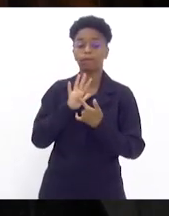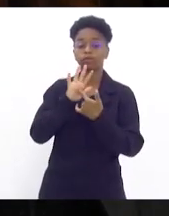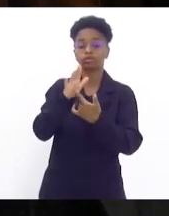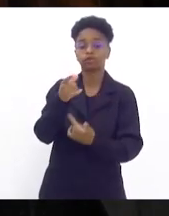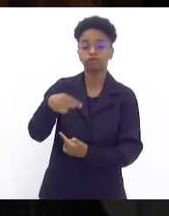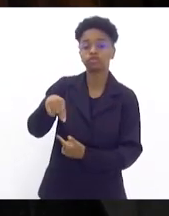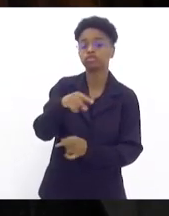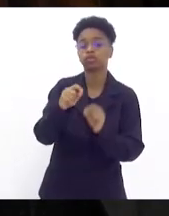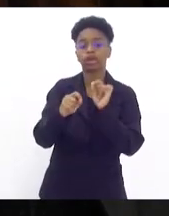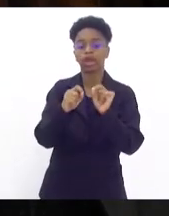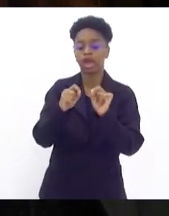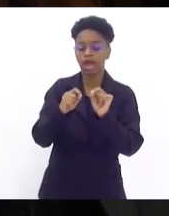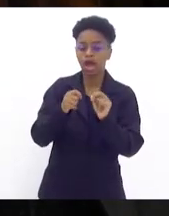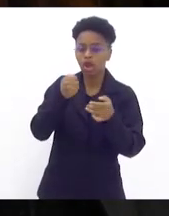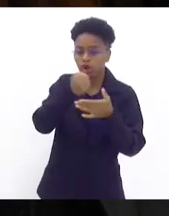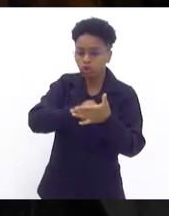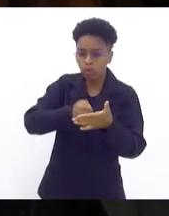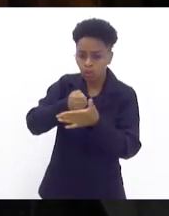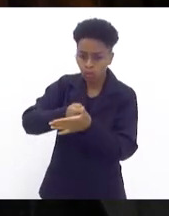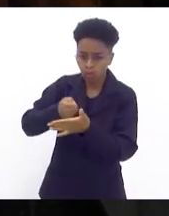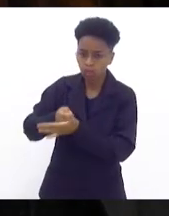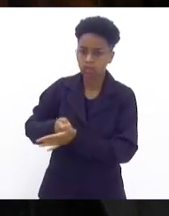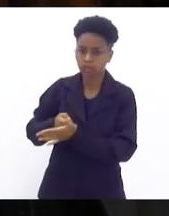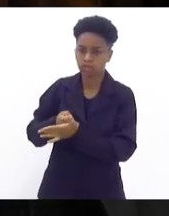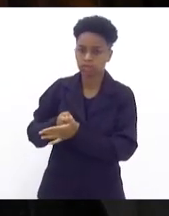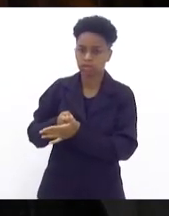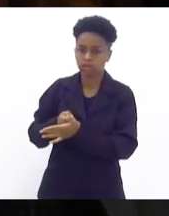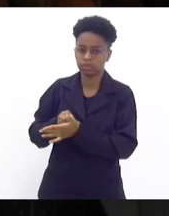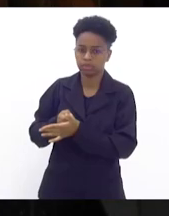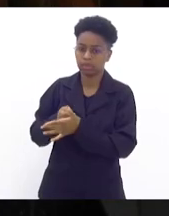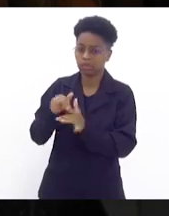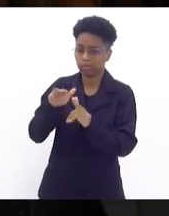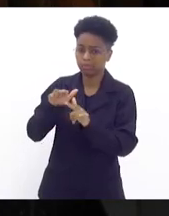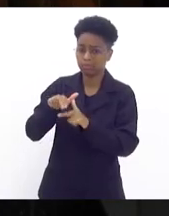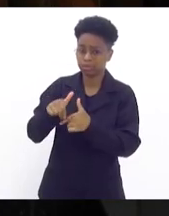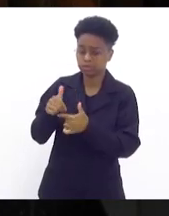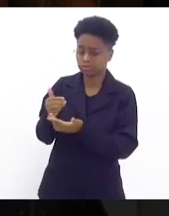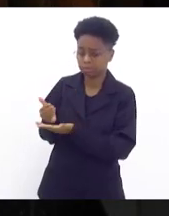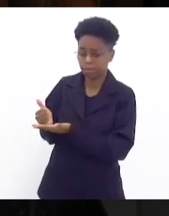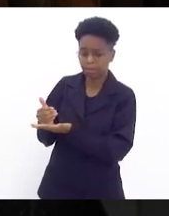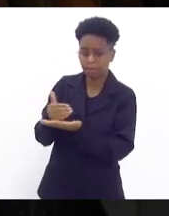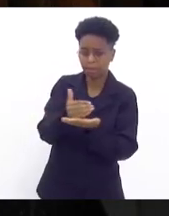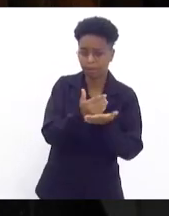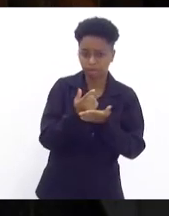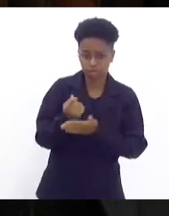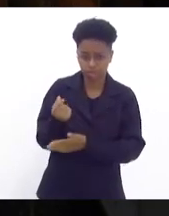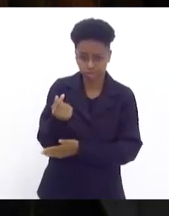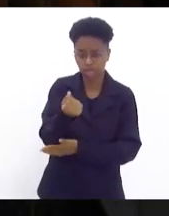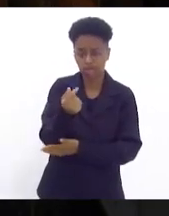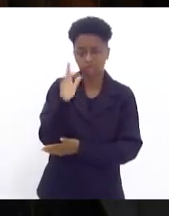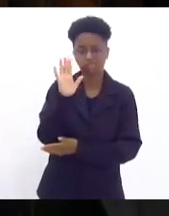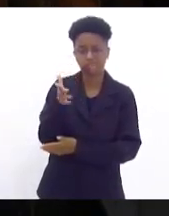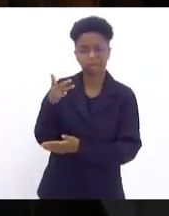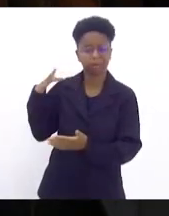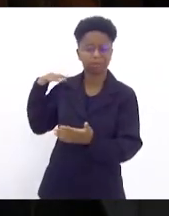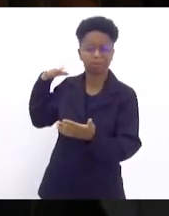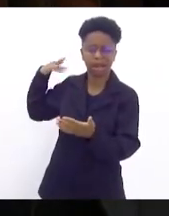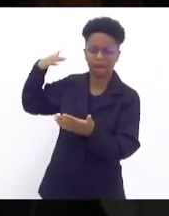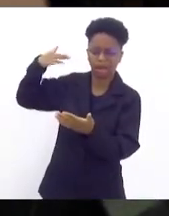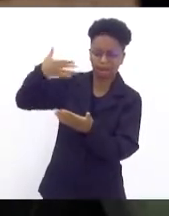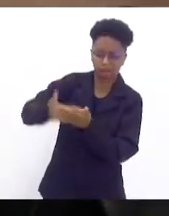luta em relação a carga tributária era histórica e Tiradentes